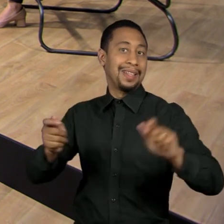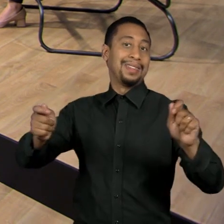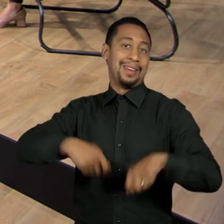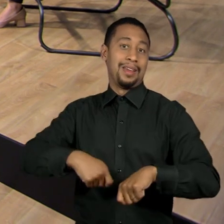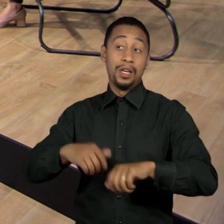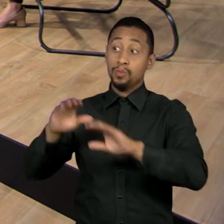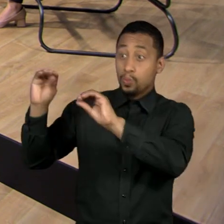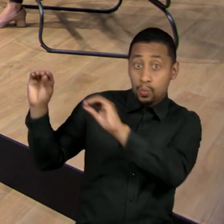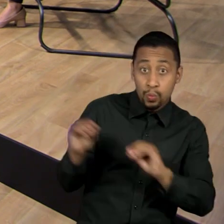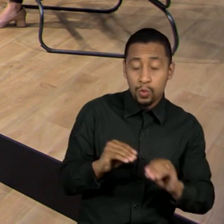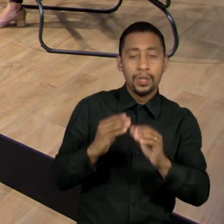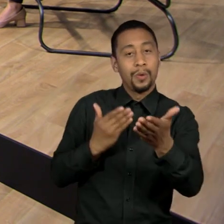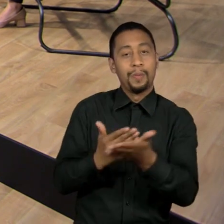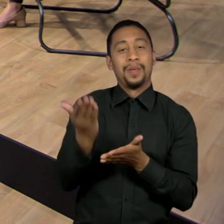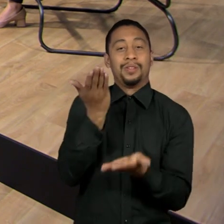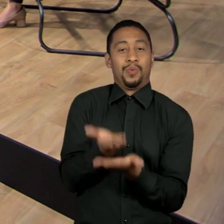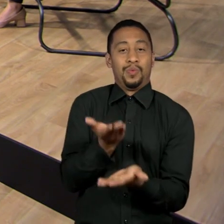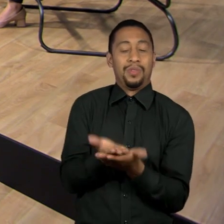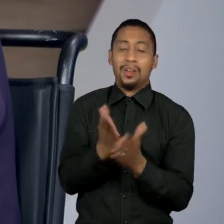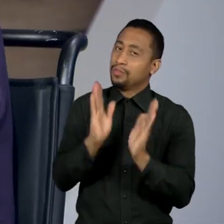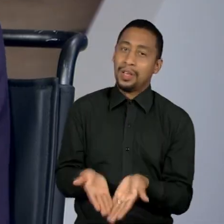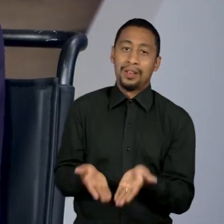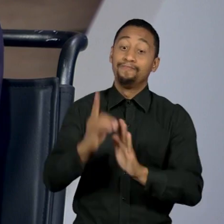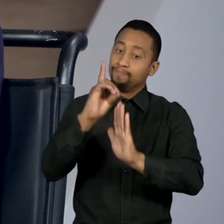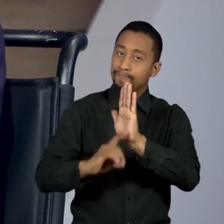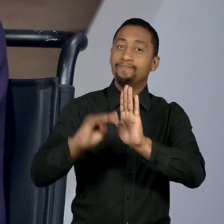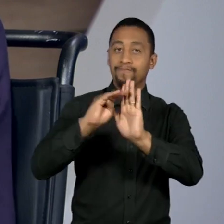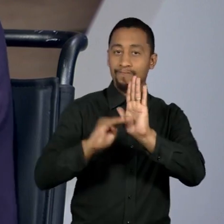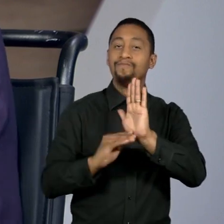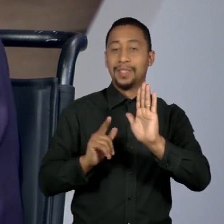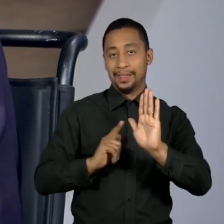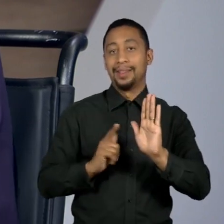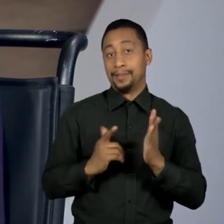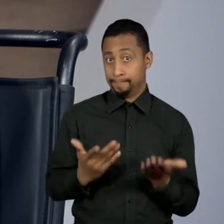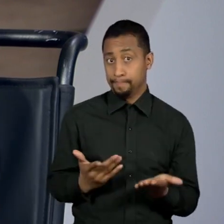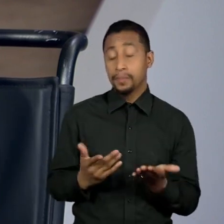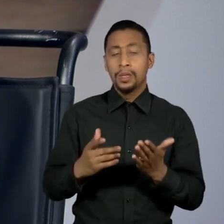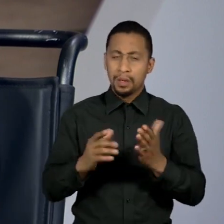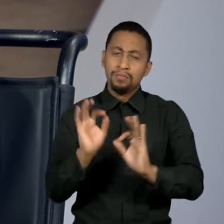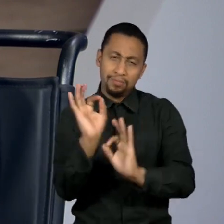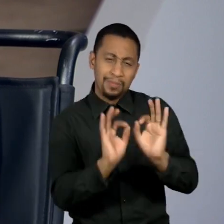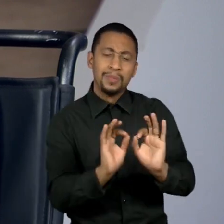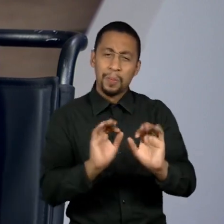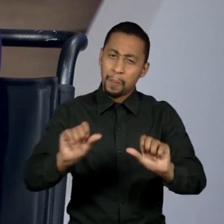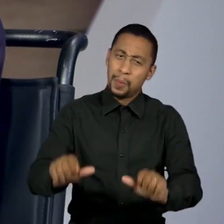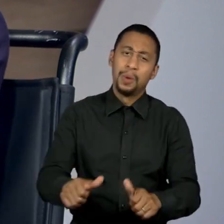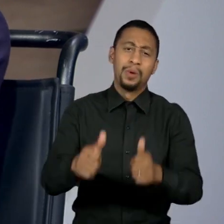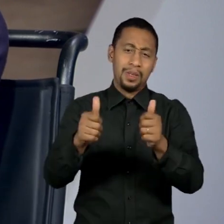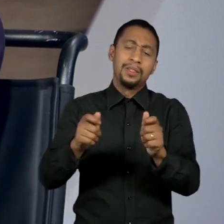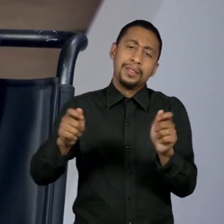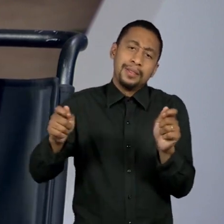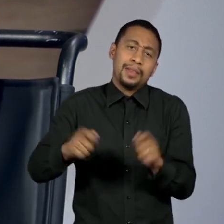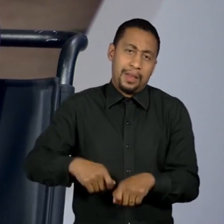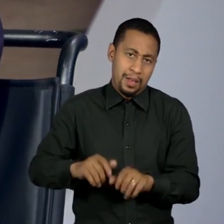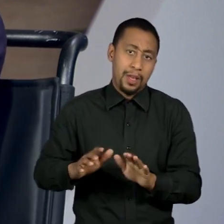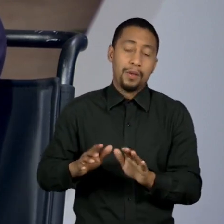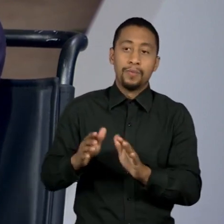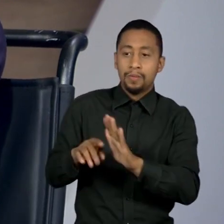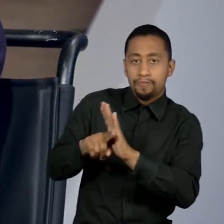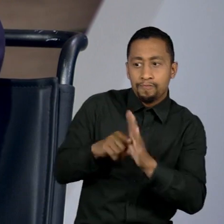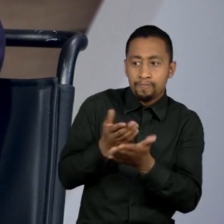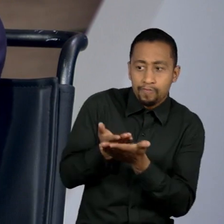políticas públicas universais de saúde, educação e assistência social. Isso é muito importante